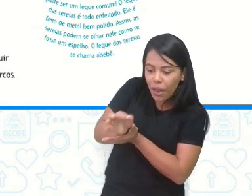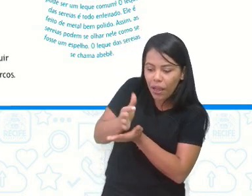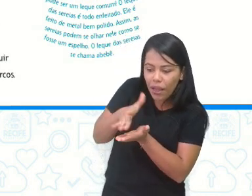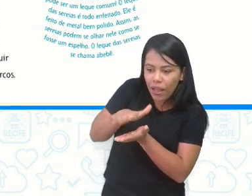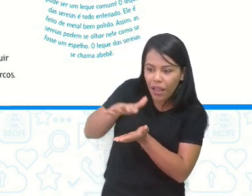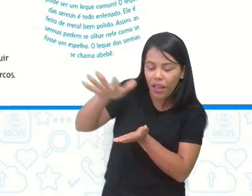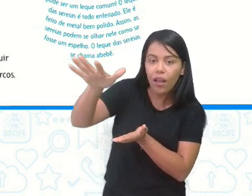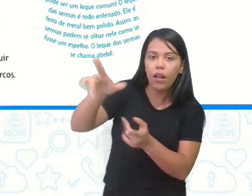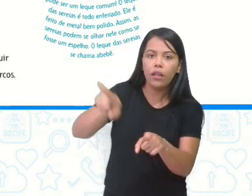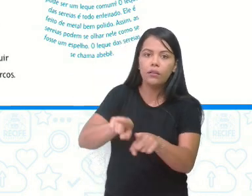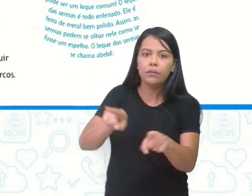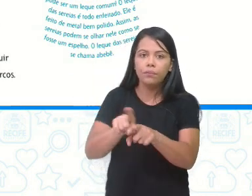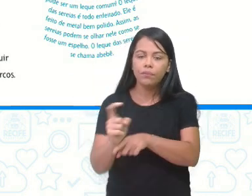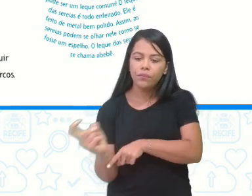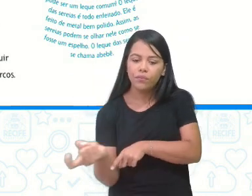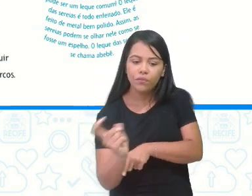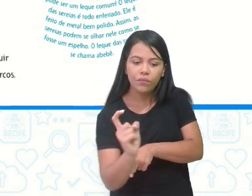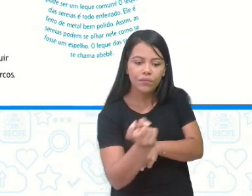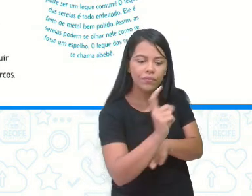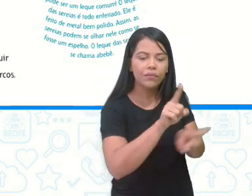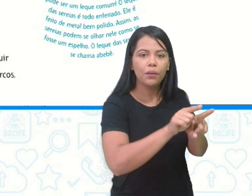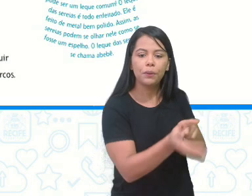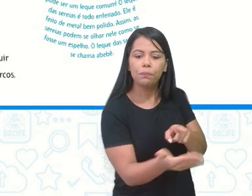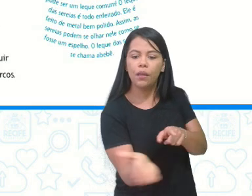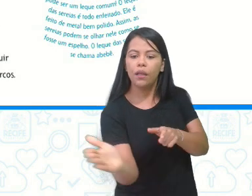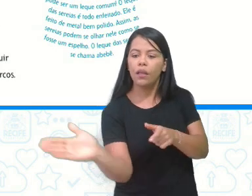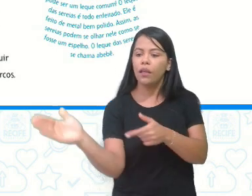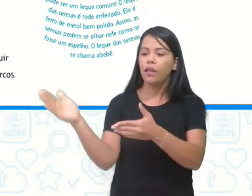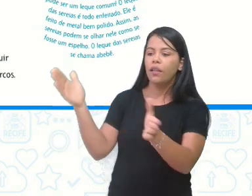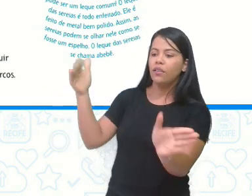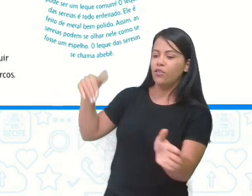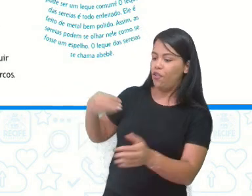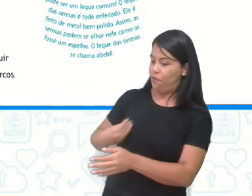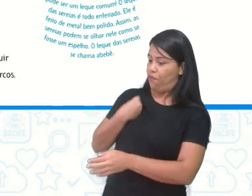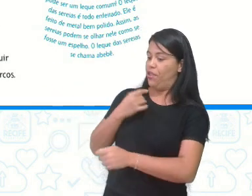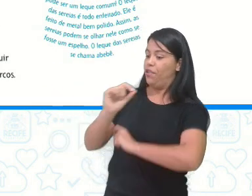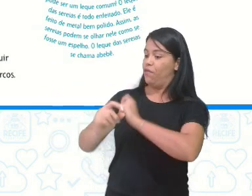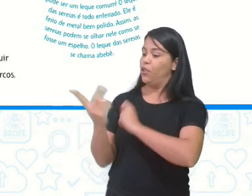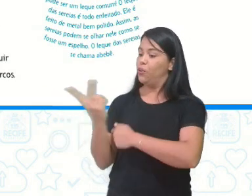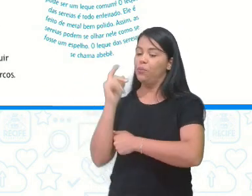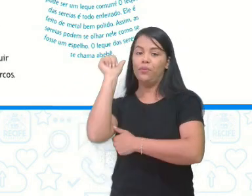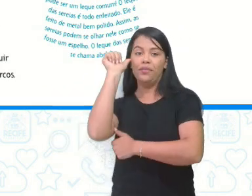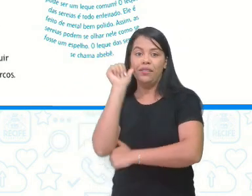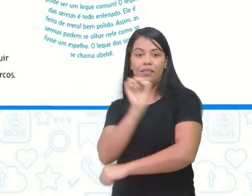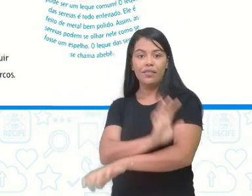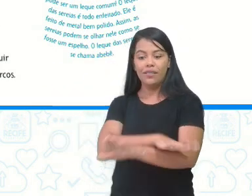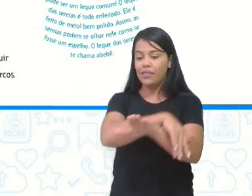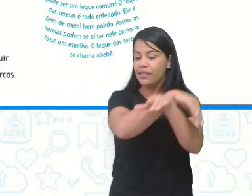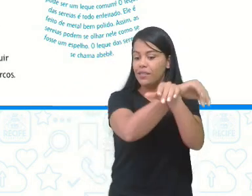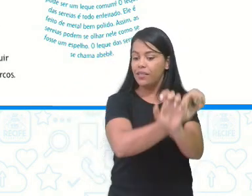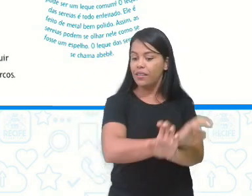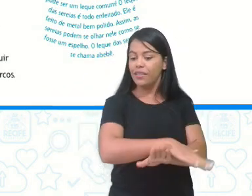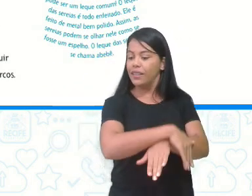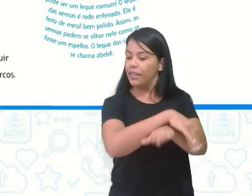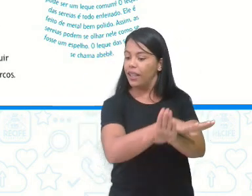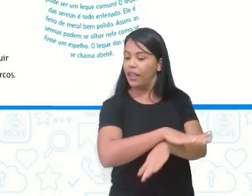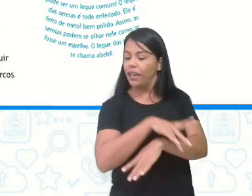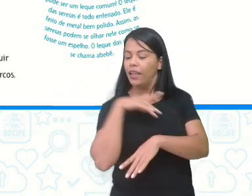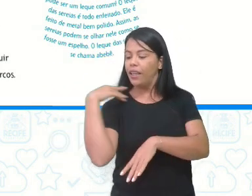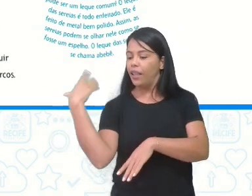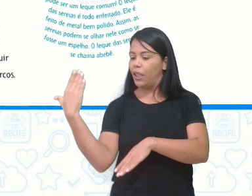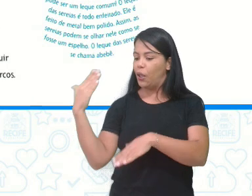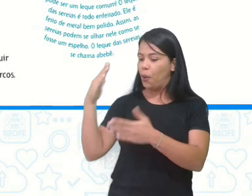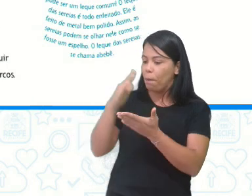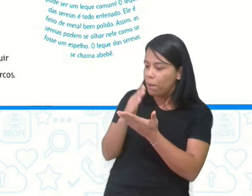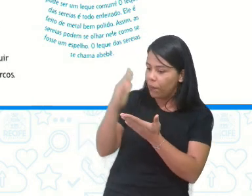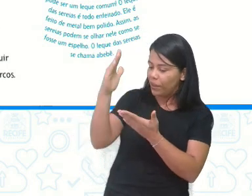mistérios, moram as sereias Kianda e Kisimbi. 2 figuras, metade peixe e